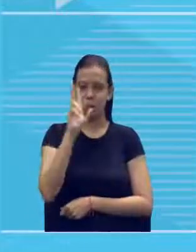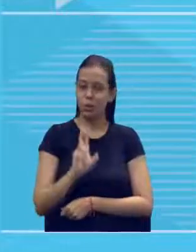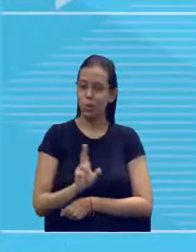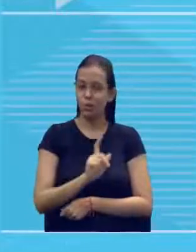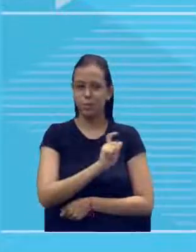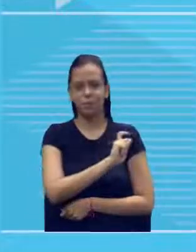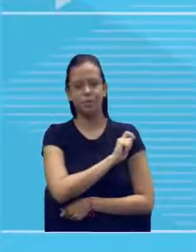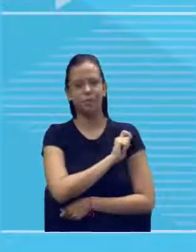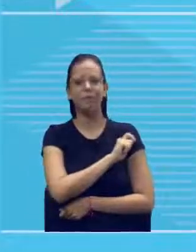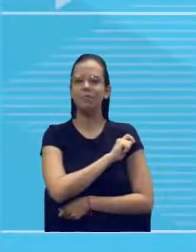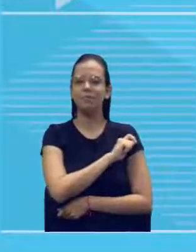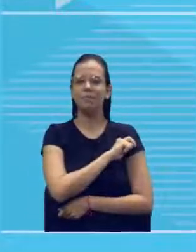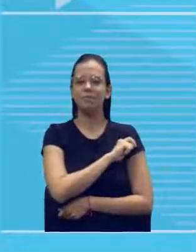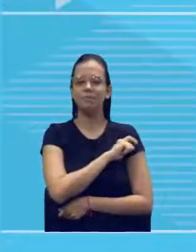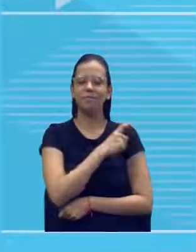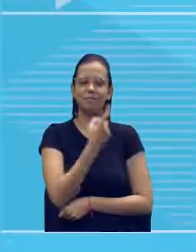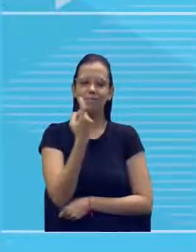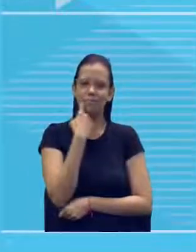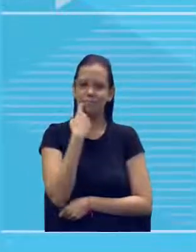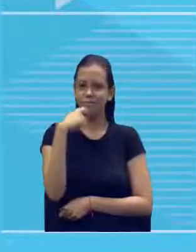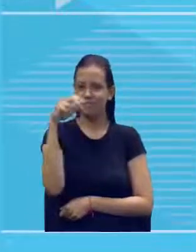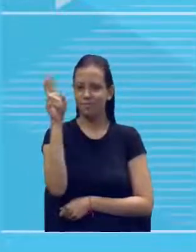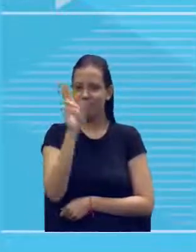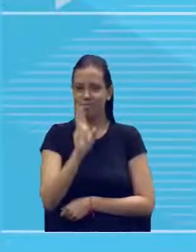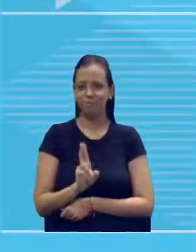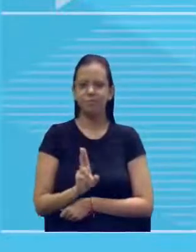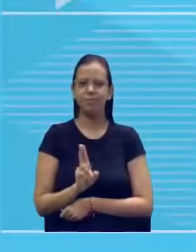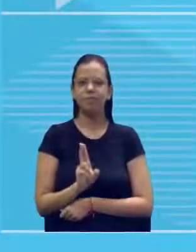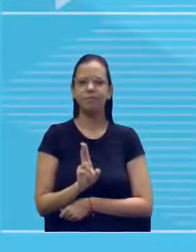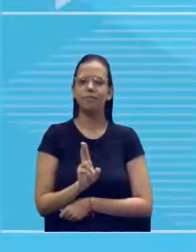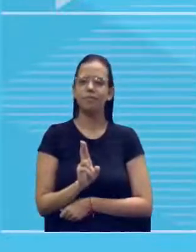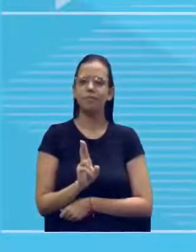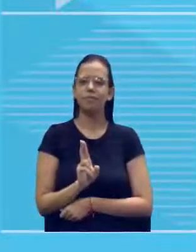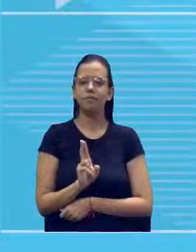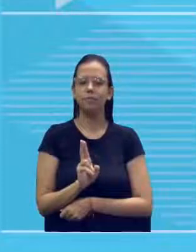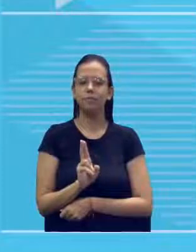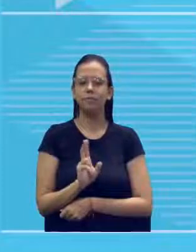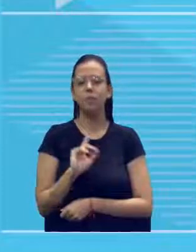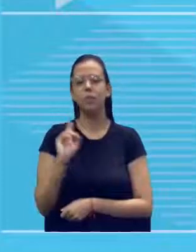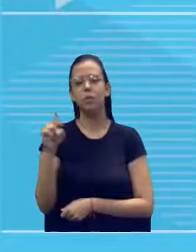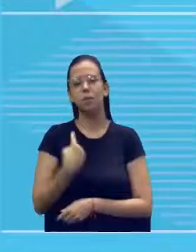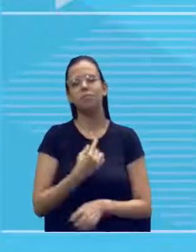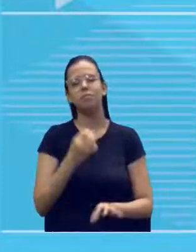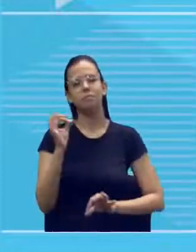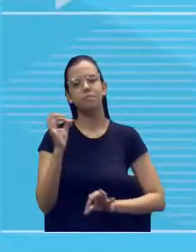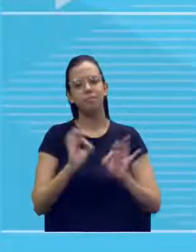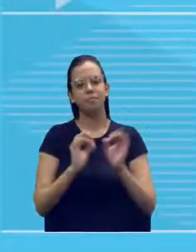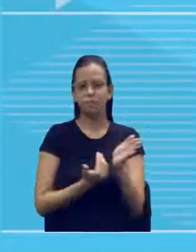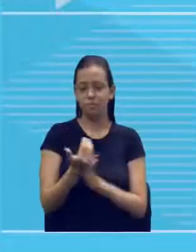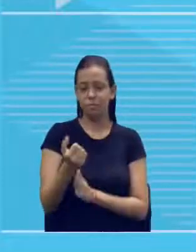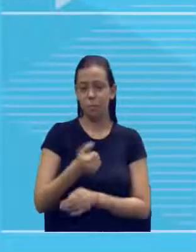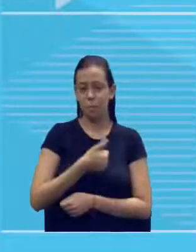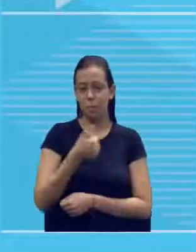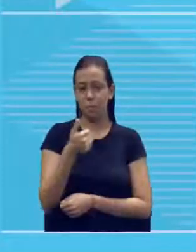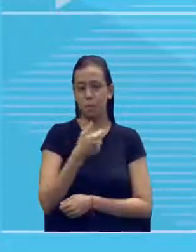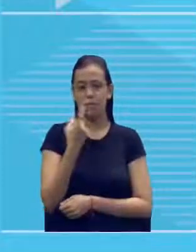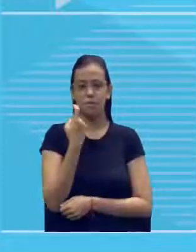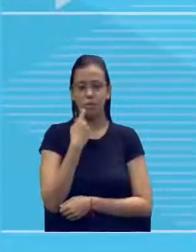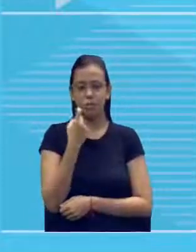minha gente! Sextamos! Estamos prontos para começar a nossa primeira sexta-feira